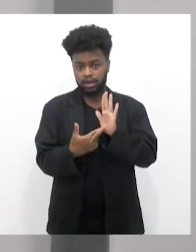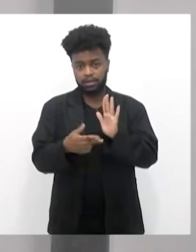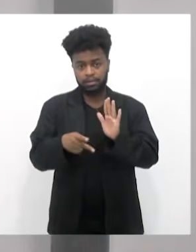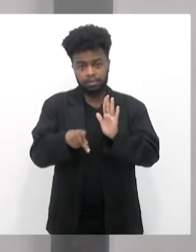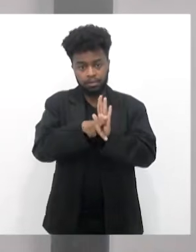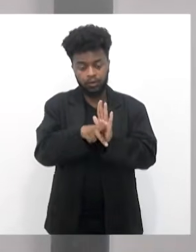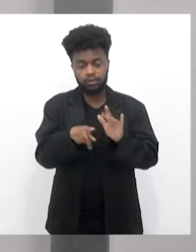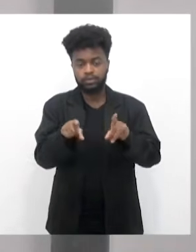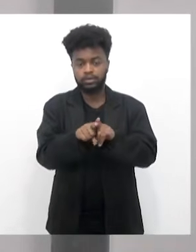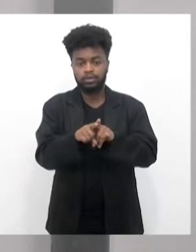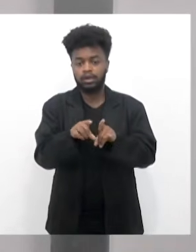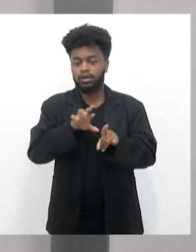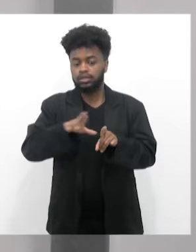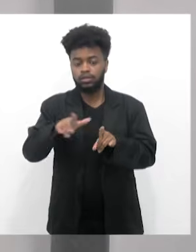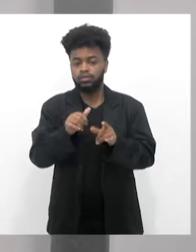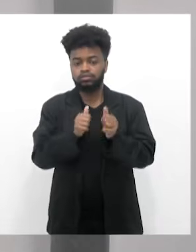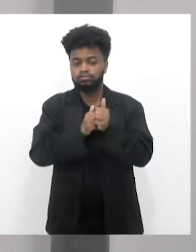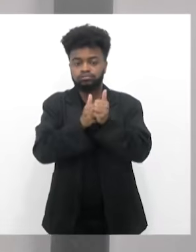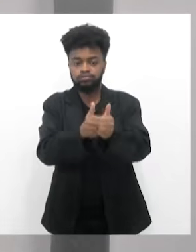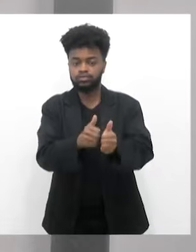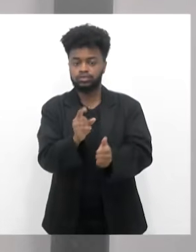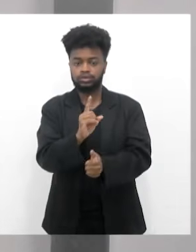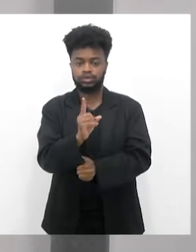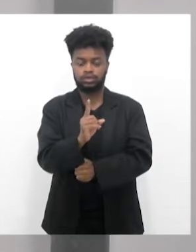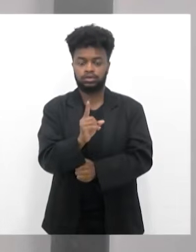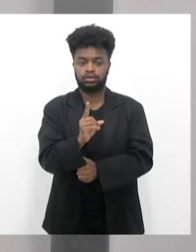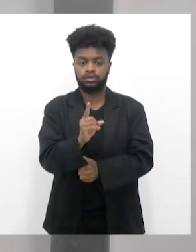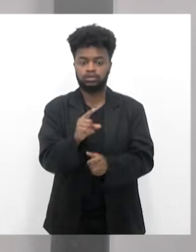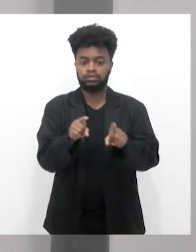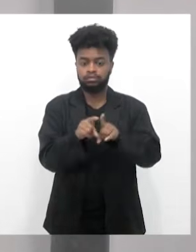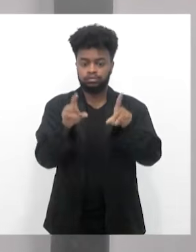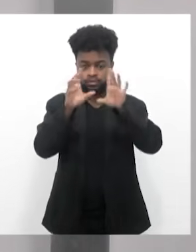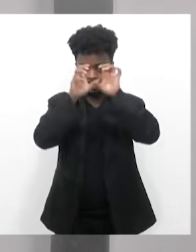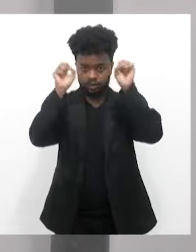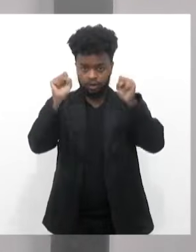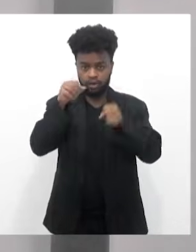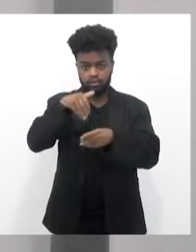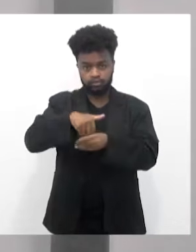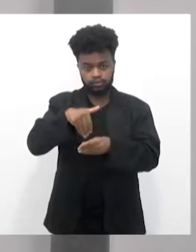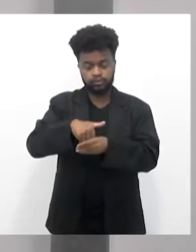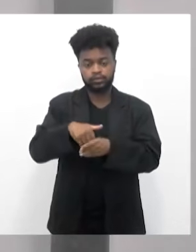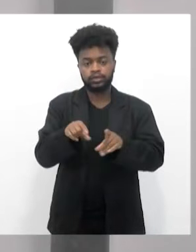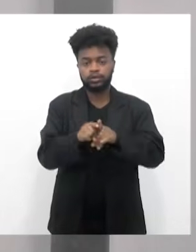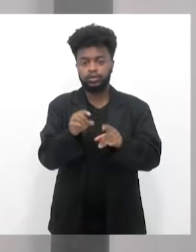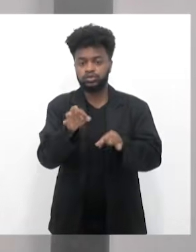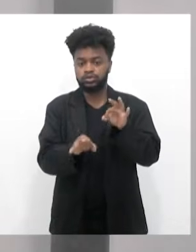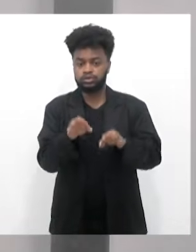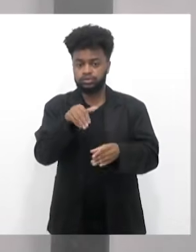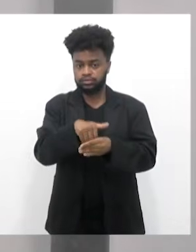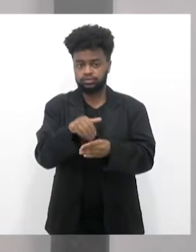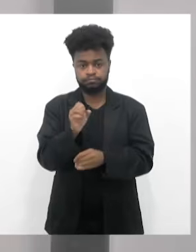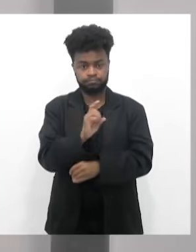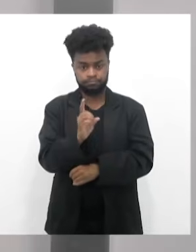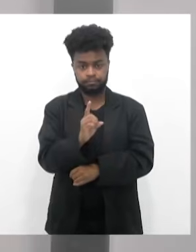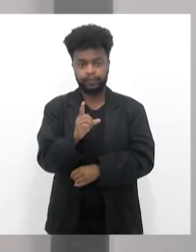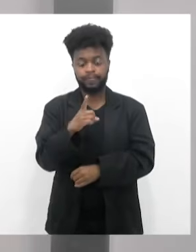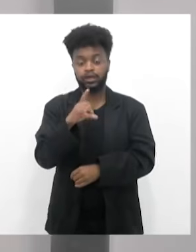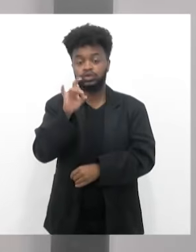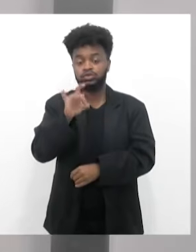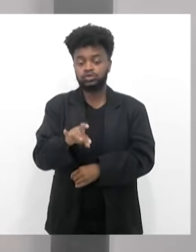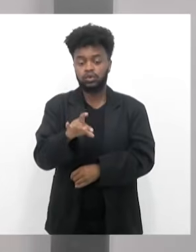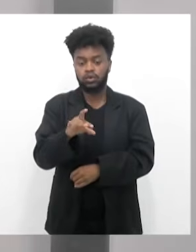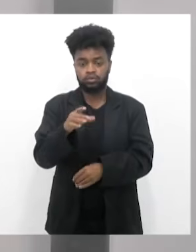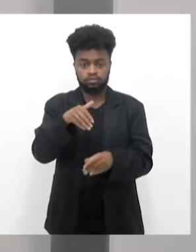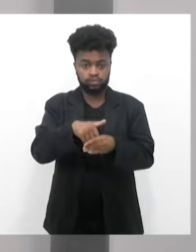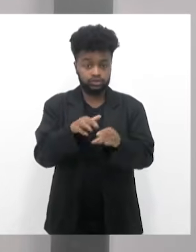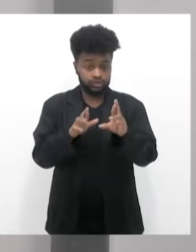e que não são delineadas sequer pelo Tribunal Superior Eleitoral, nem pela Justiça Eleitoral. É exclusivamente, isso